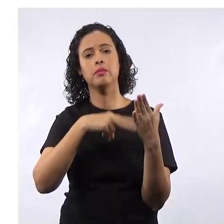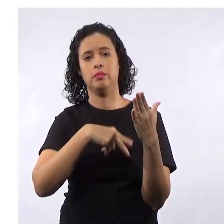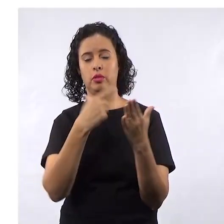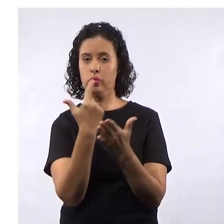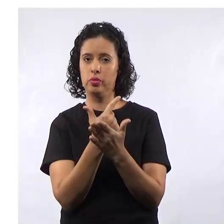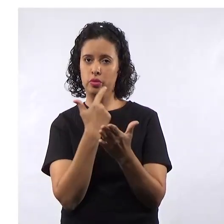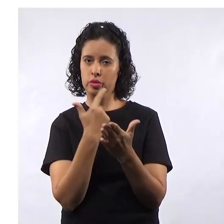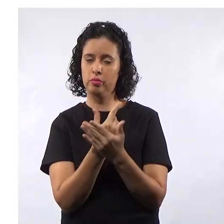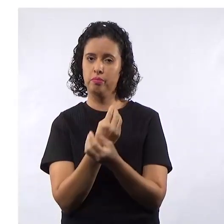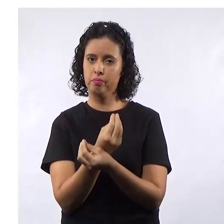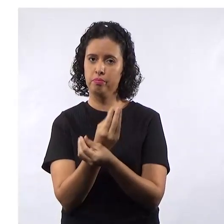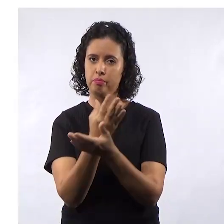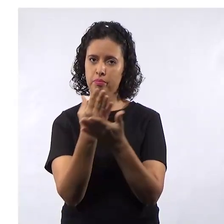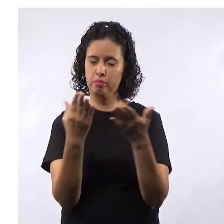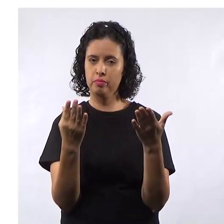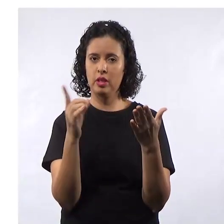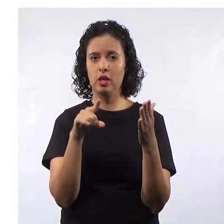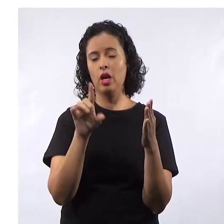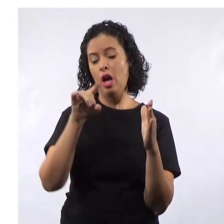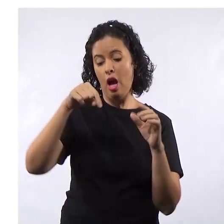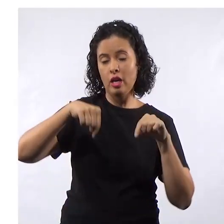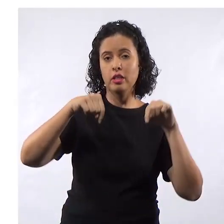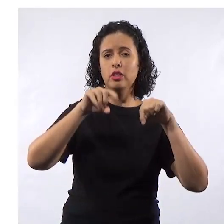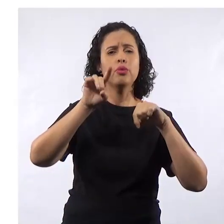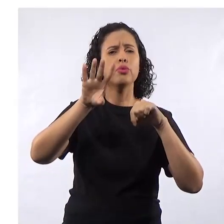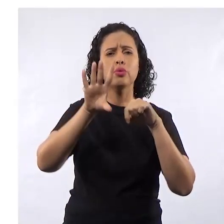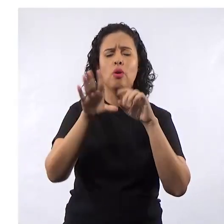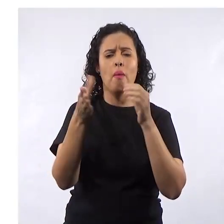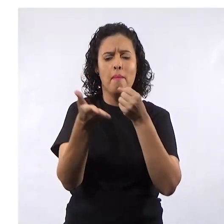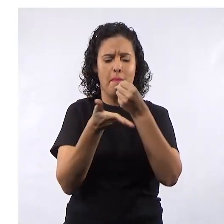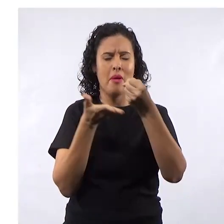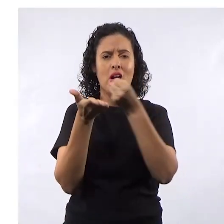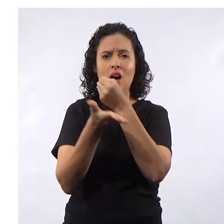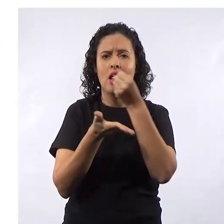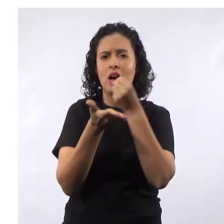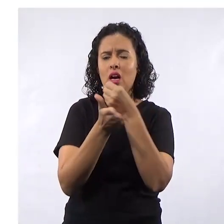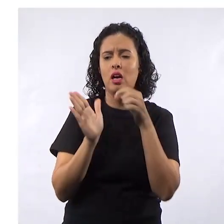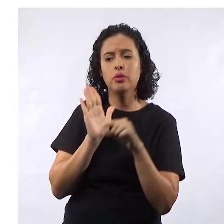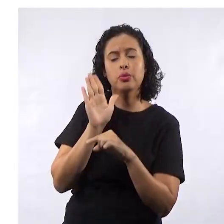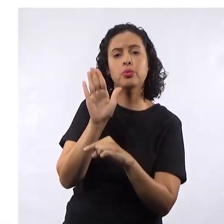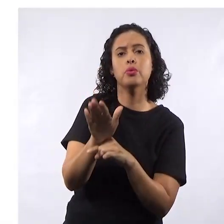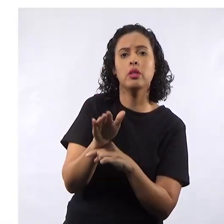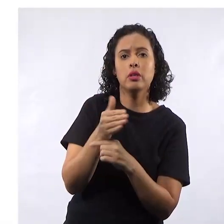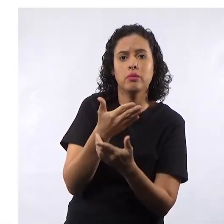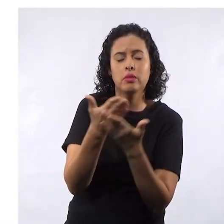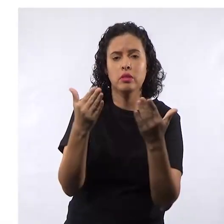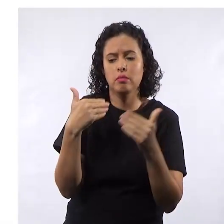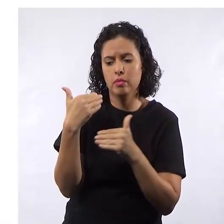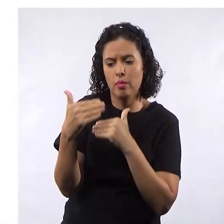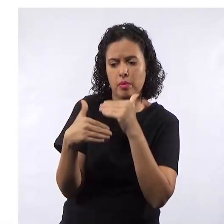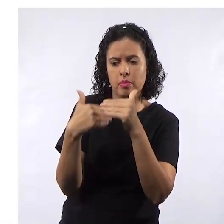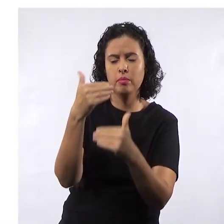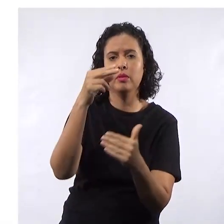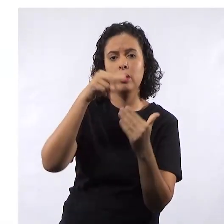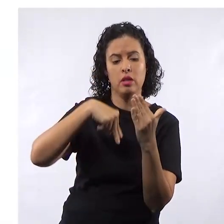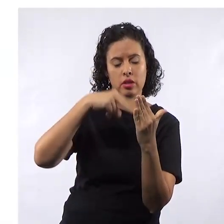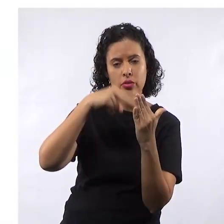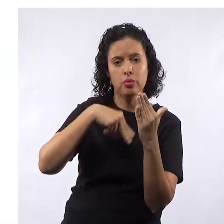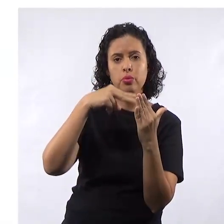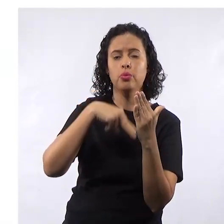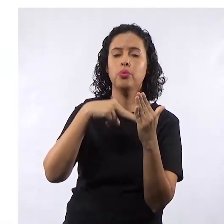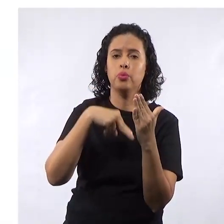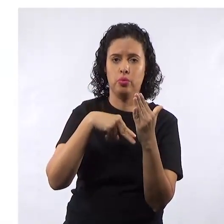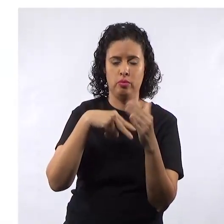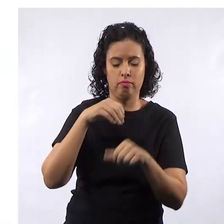bibliografia recomendada, tá? Isso aqui é um complemento, isso aqui é só para você ter um norte, para você conseguir aí desenvolver aí as suas leituras a